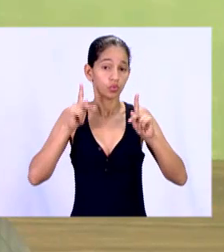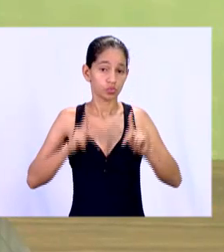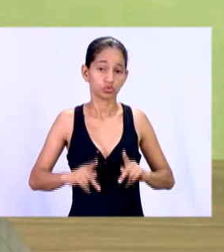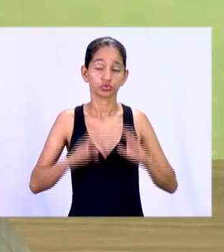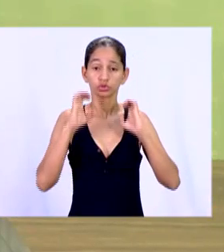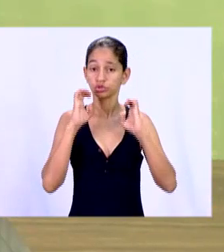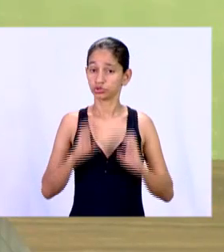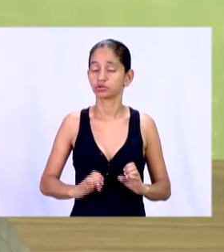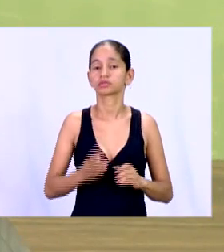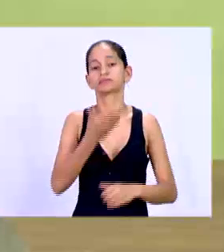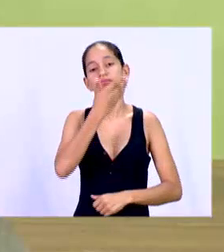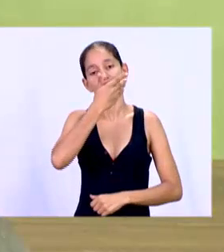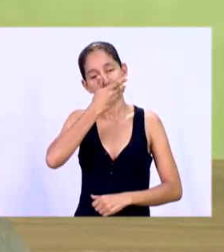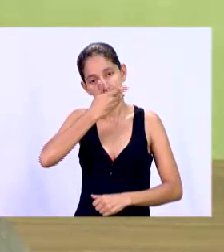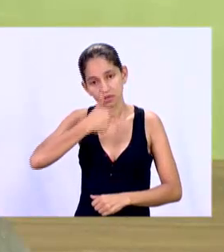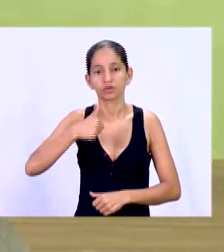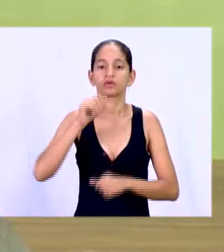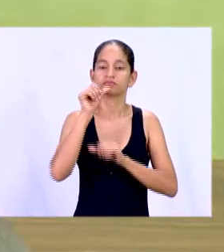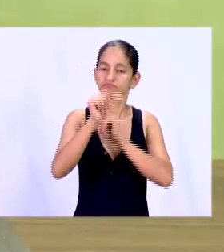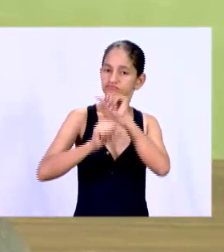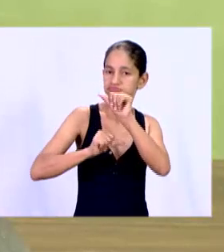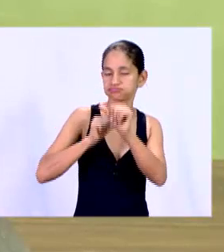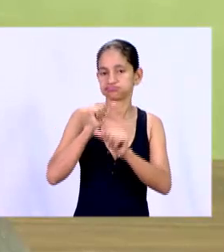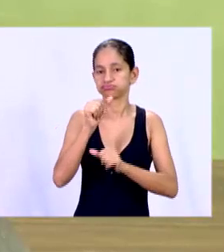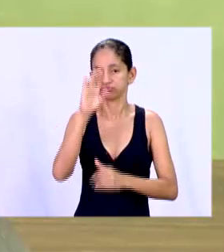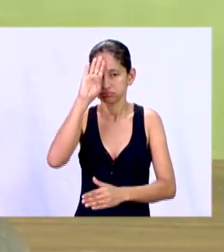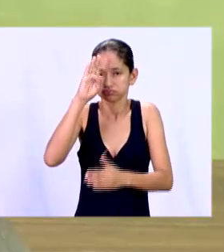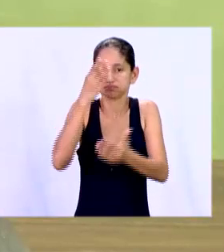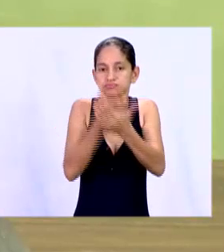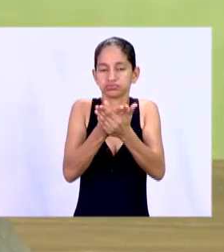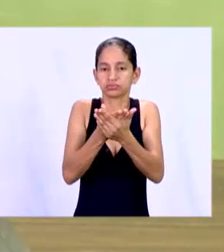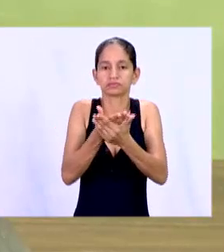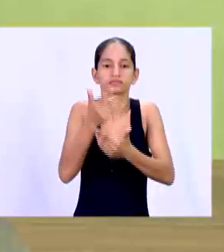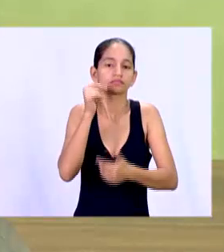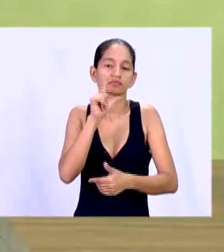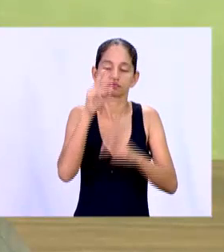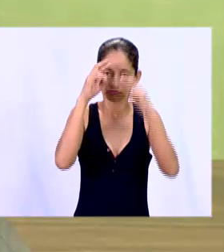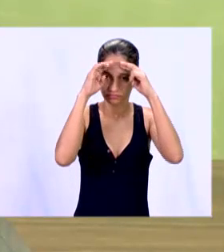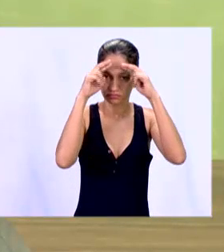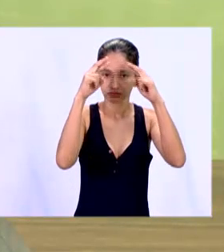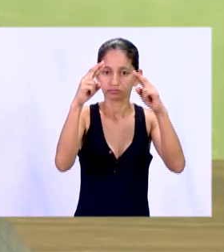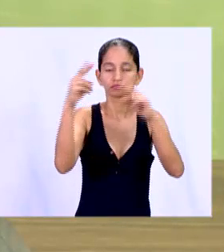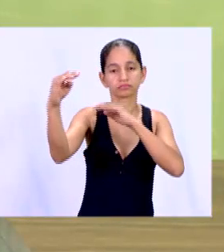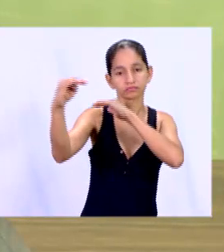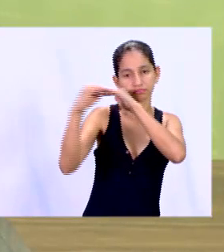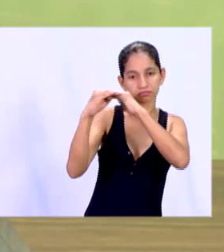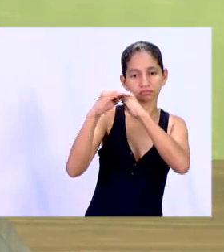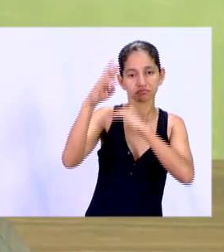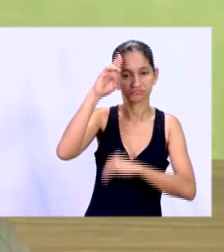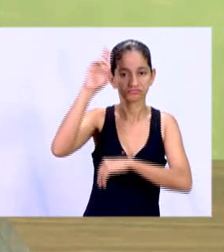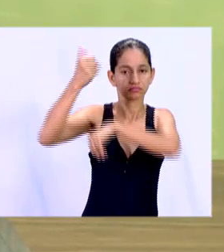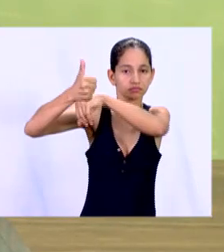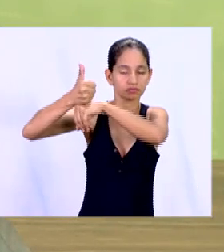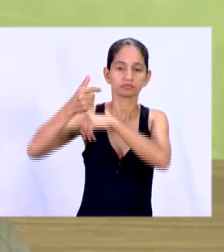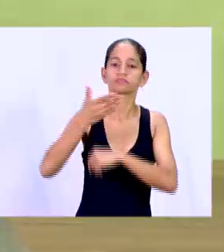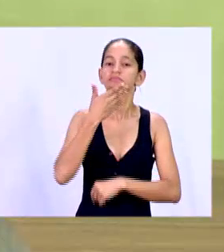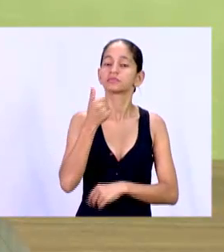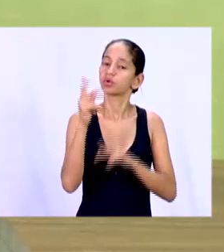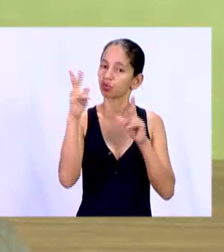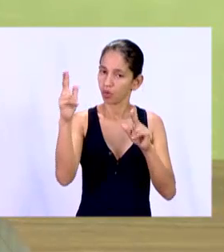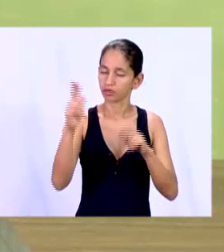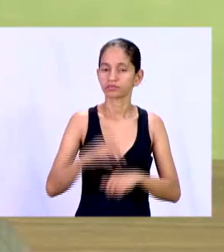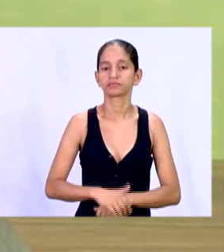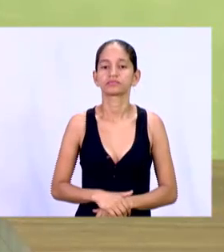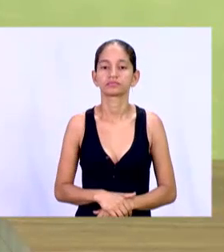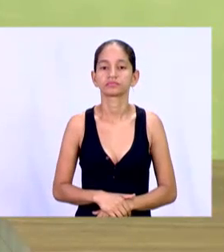ética, através dela ganhando confiança e respeito de superiores e demais colaboradores. Uma outra